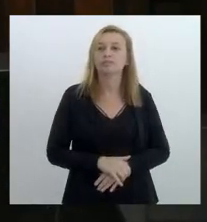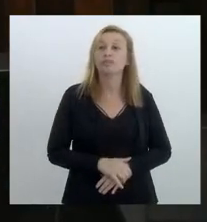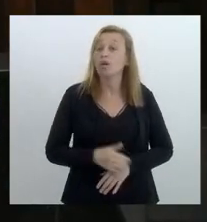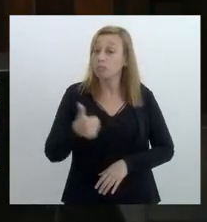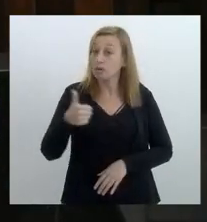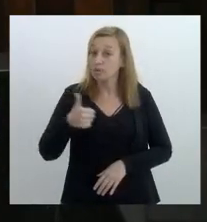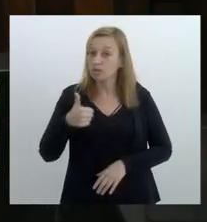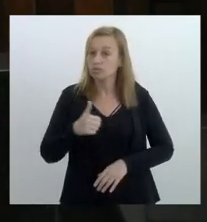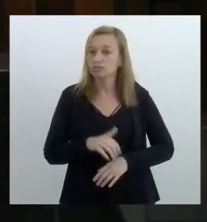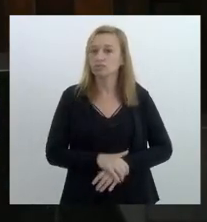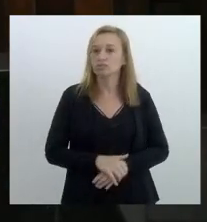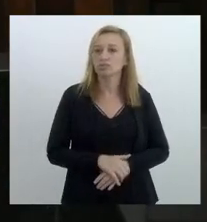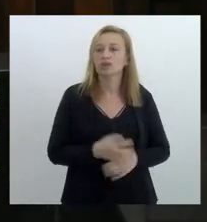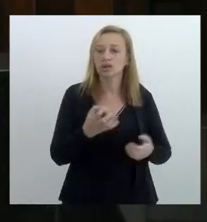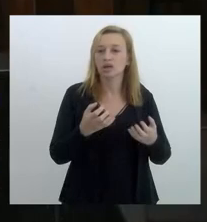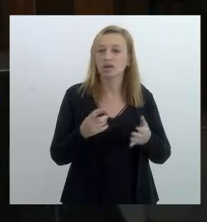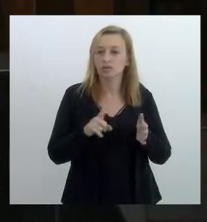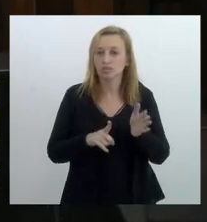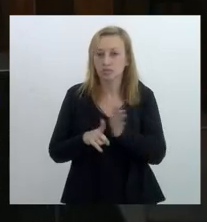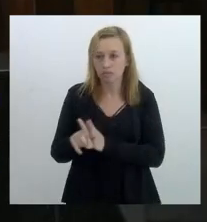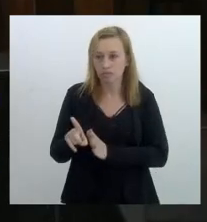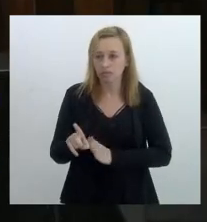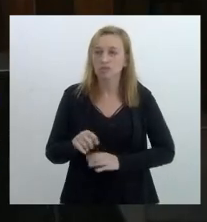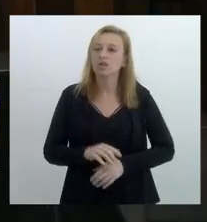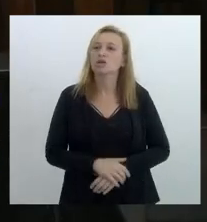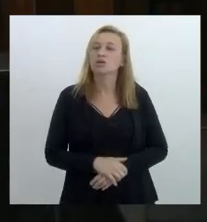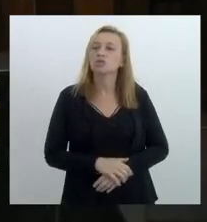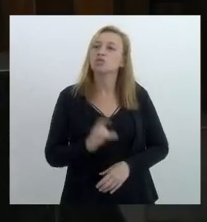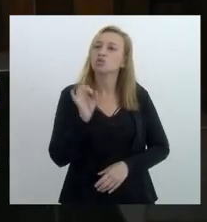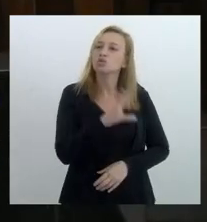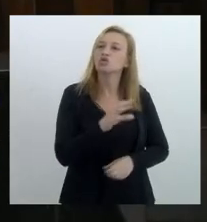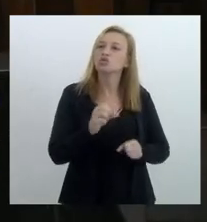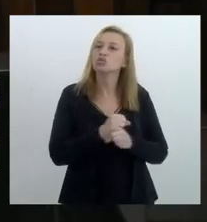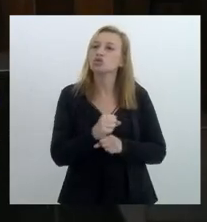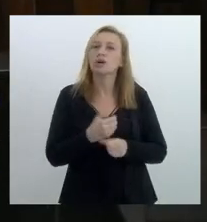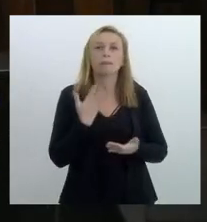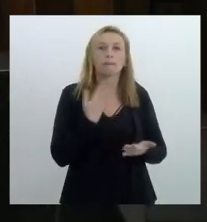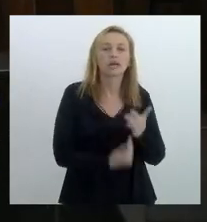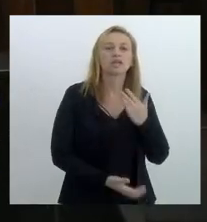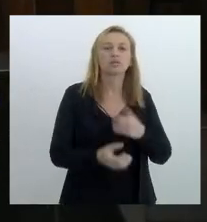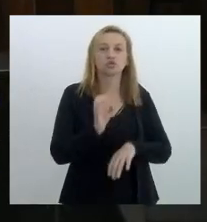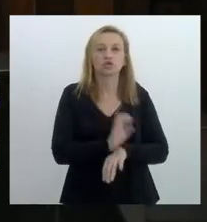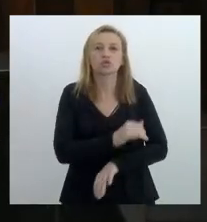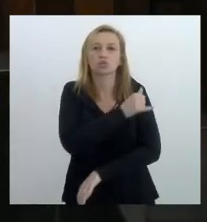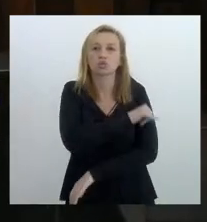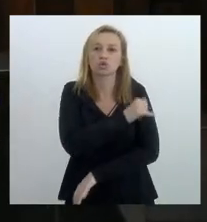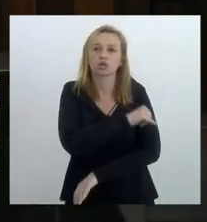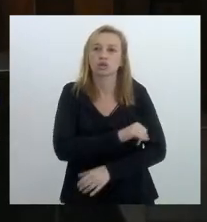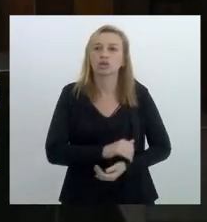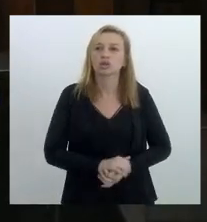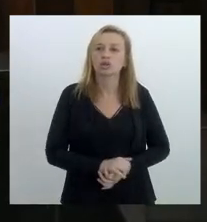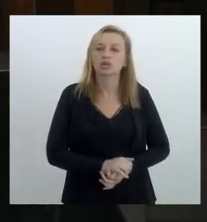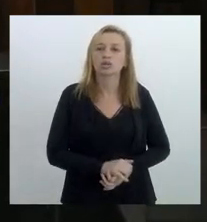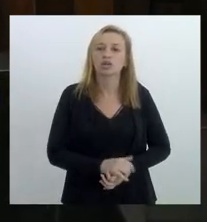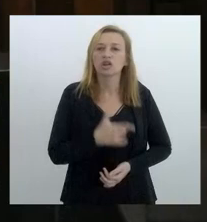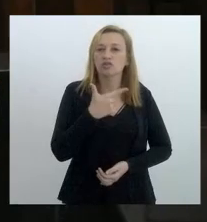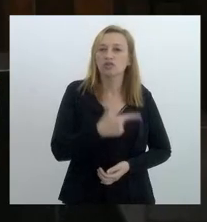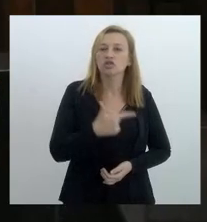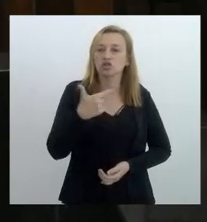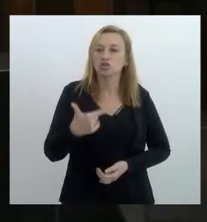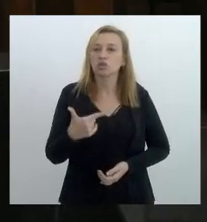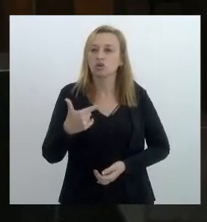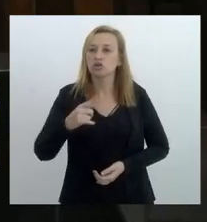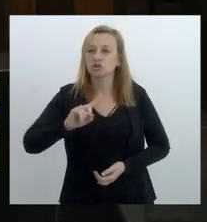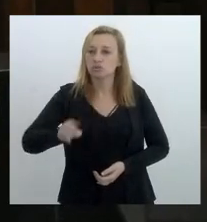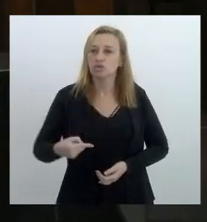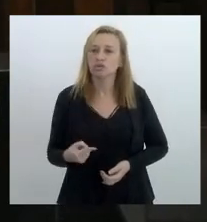primeiro lugar, eu quero fazer essa pergunta. A gente, nos últimos anos, perdeu no Estado do Rio de Janeiro 22 mil